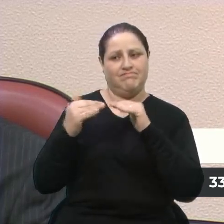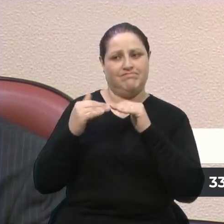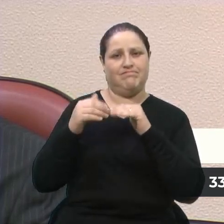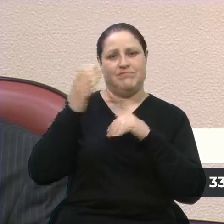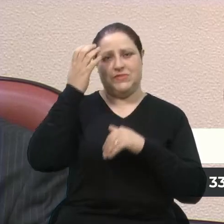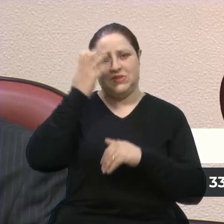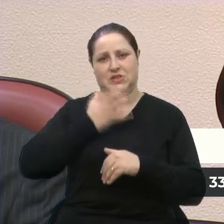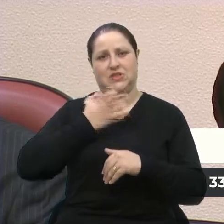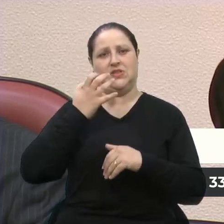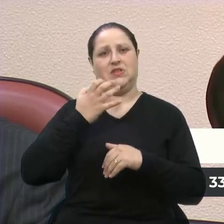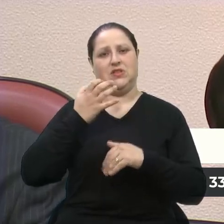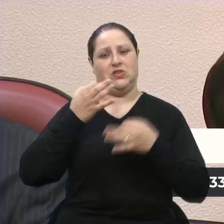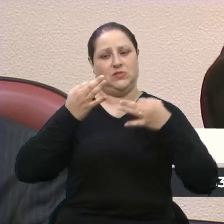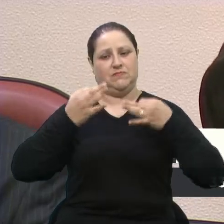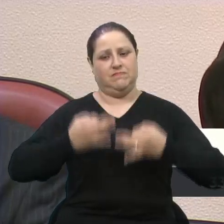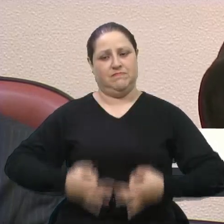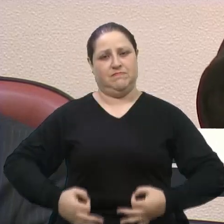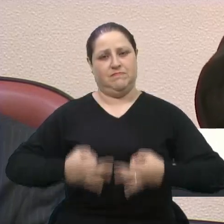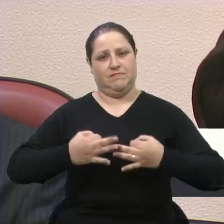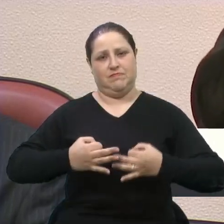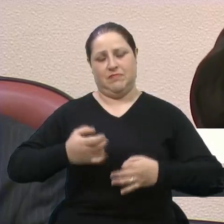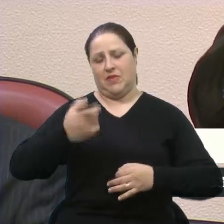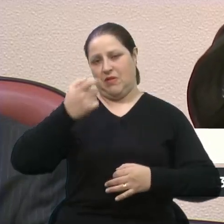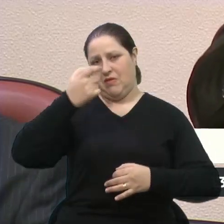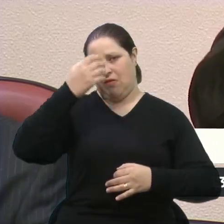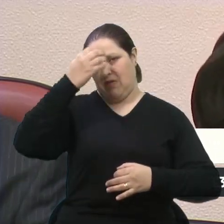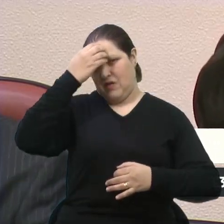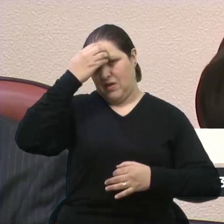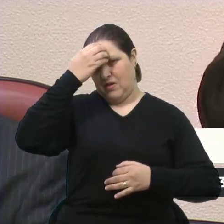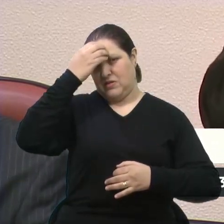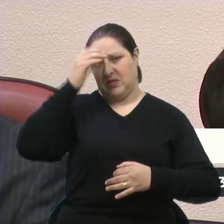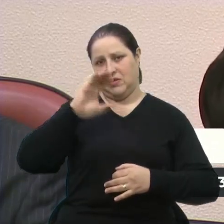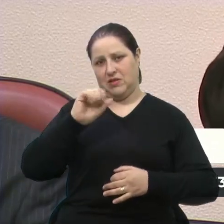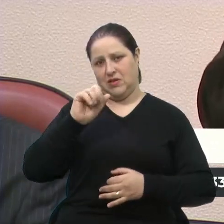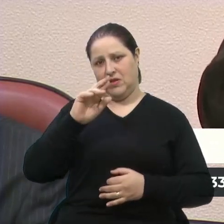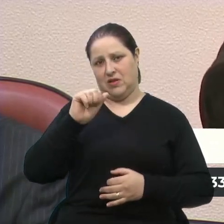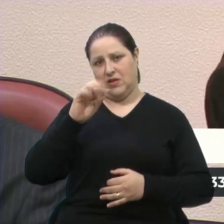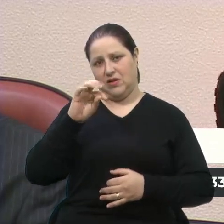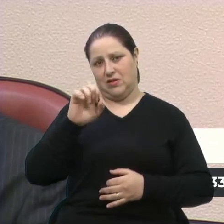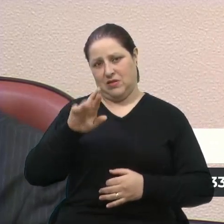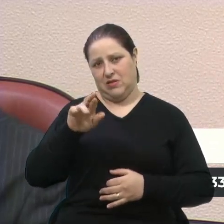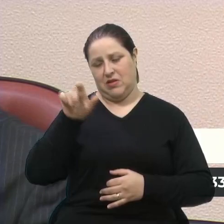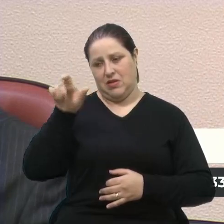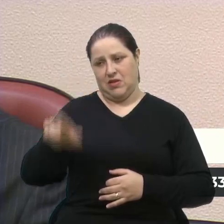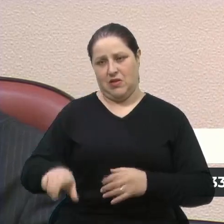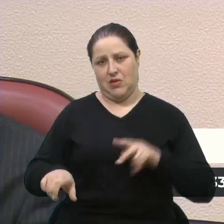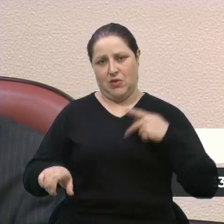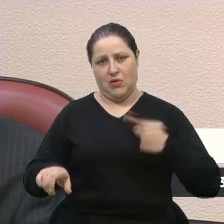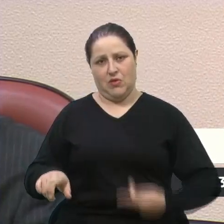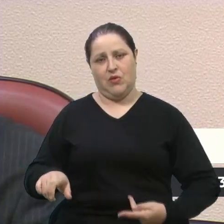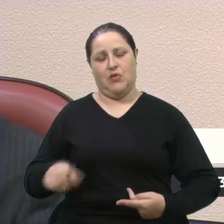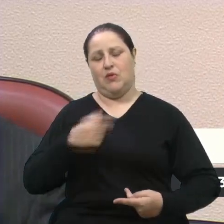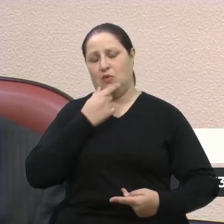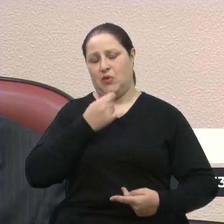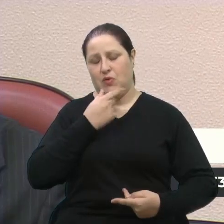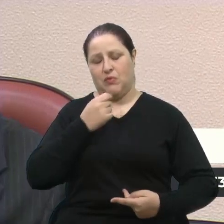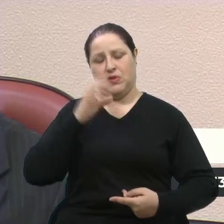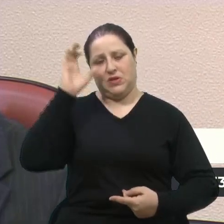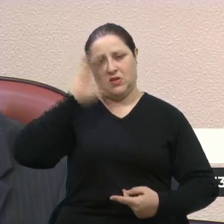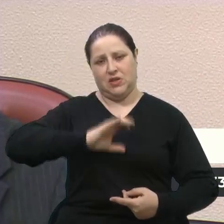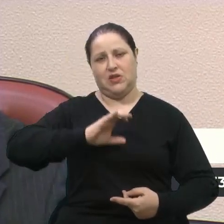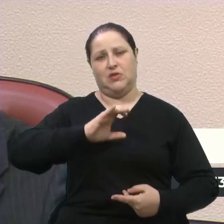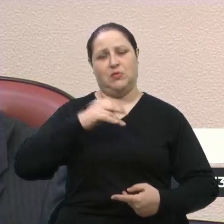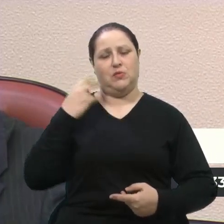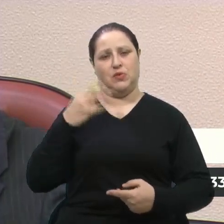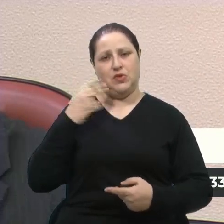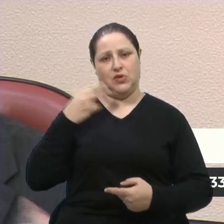o caráter do homem, cidadão, político José Ivo Sartori. São coisas que a política carece